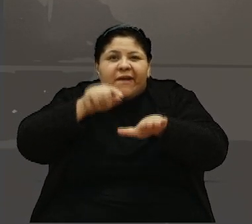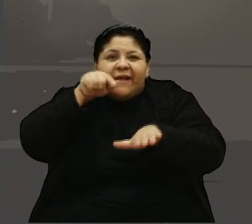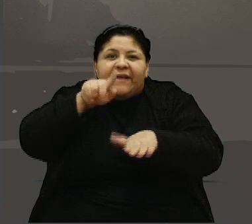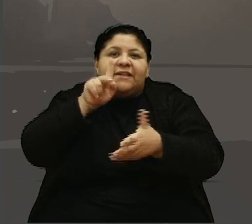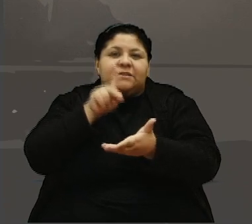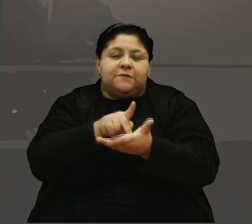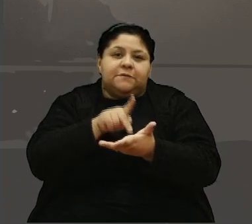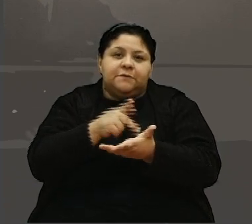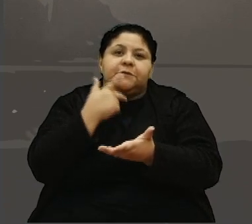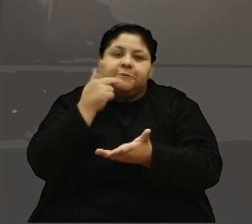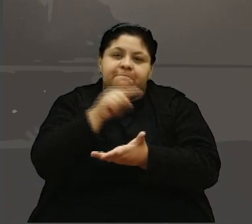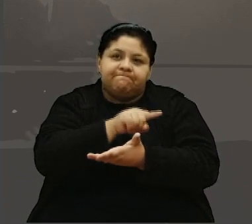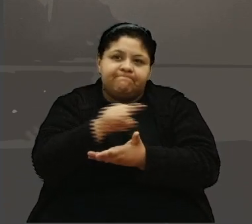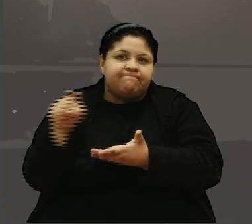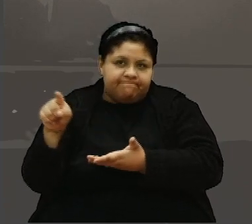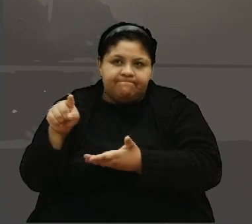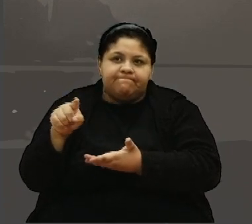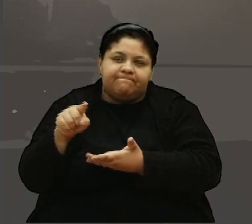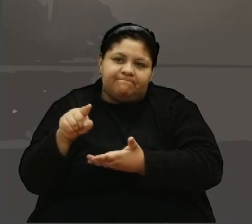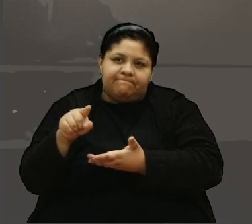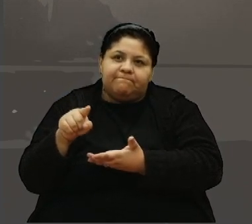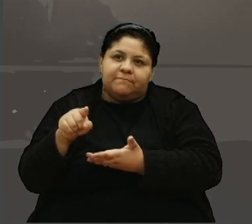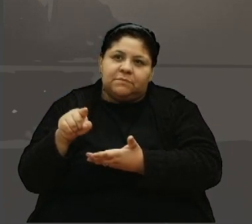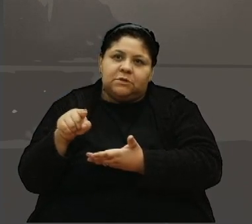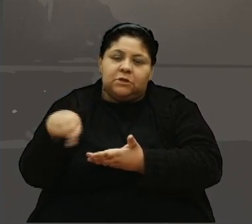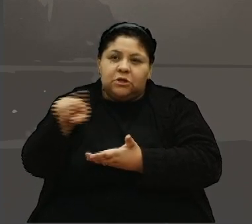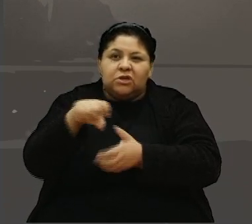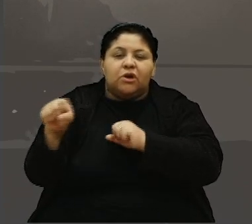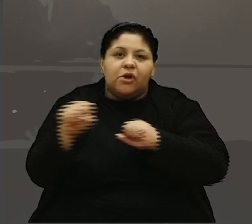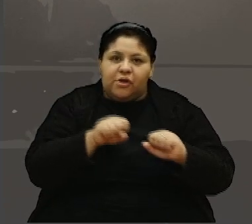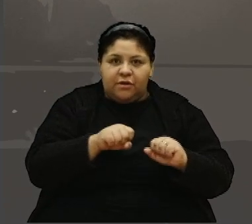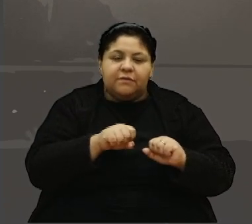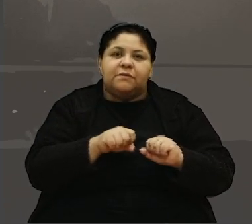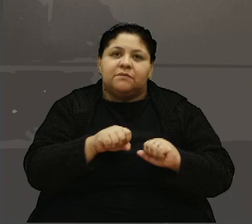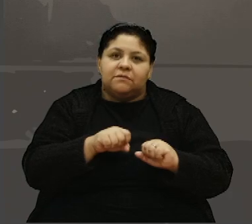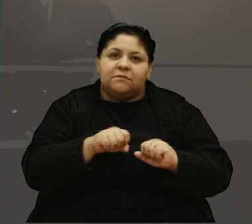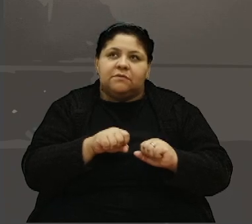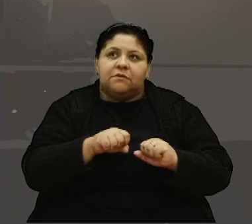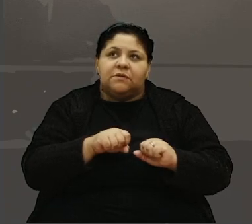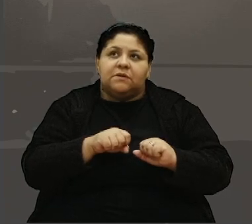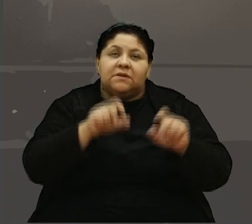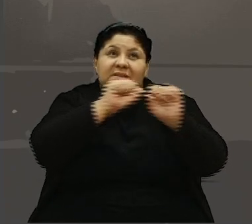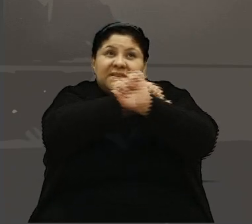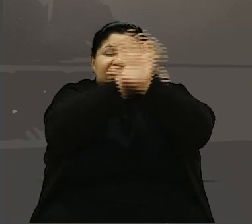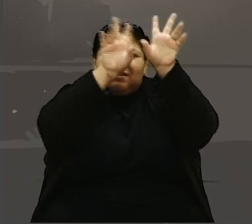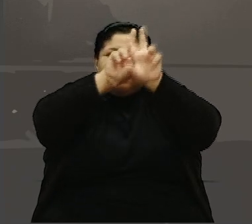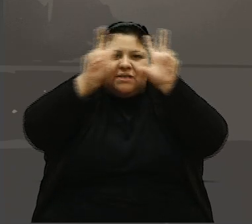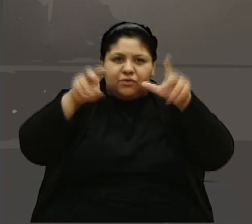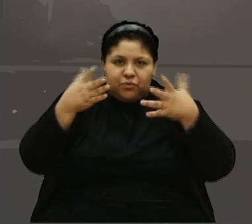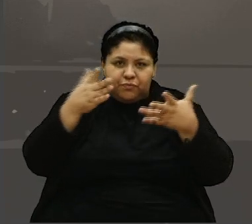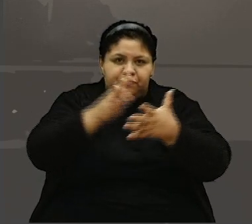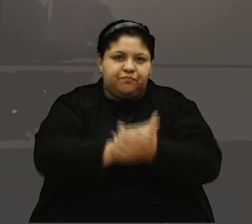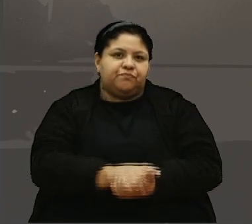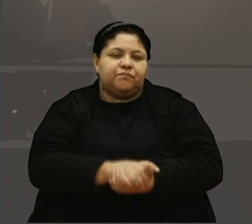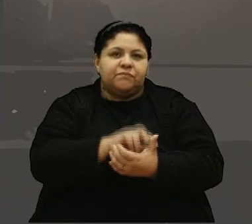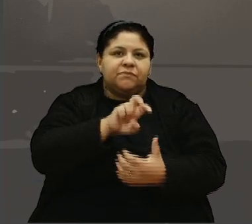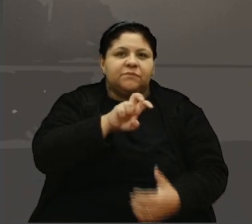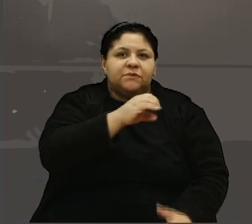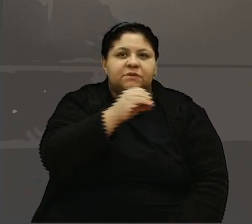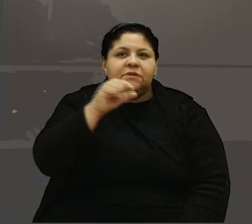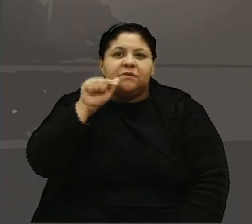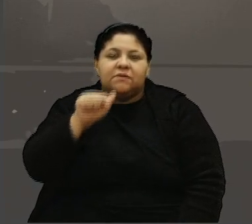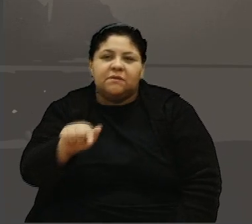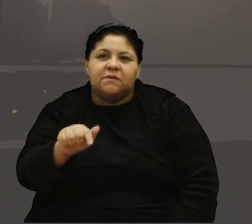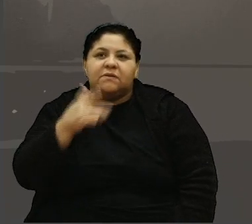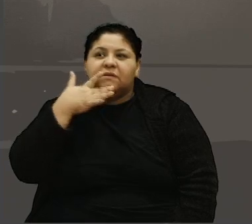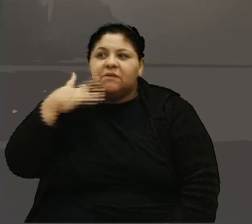eu quero trazer aos senhores e às senhoras aqui, para que nós possamos trazer luz a este assunto. 500 mil crianças e adolescentes